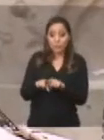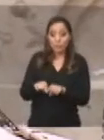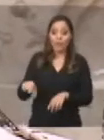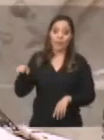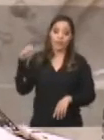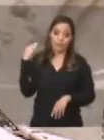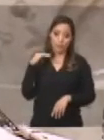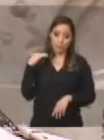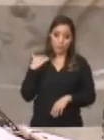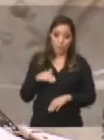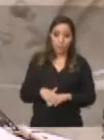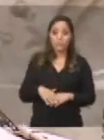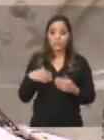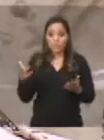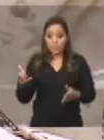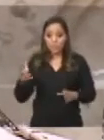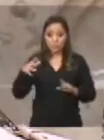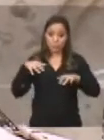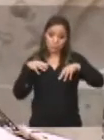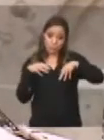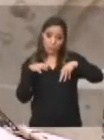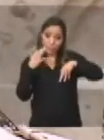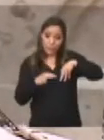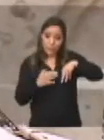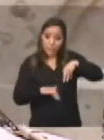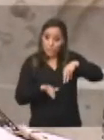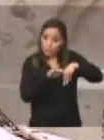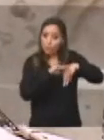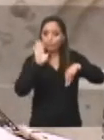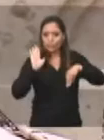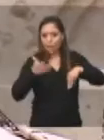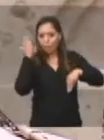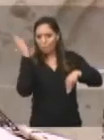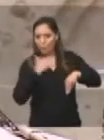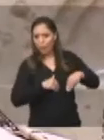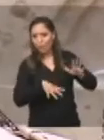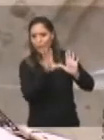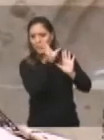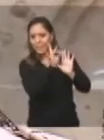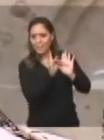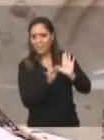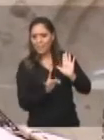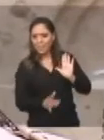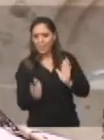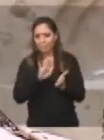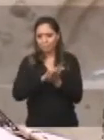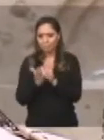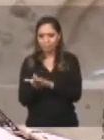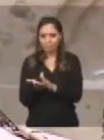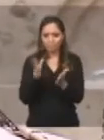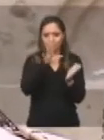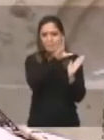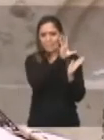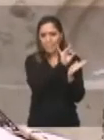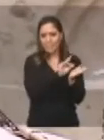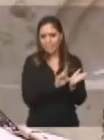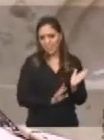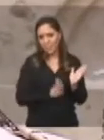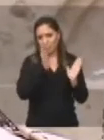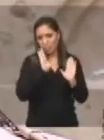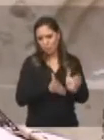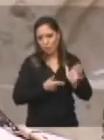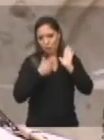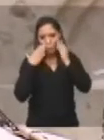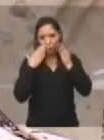ministros, o fato está exaustivamente comprovado nos autos. É que o deputado Silas Câmara implantou na estrutura do